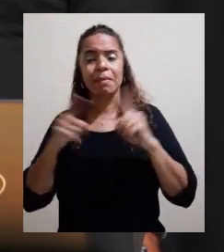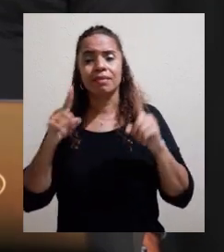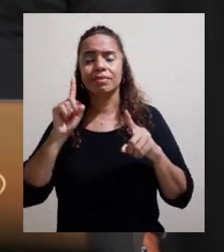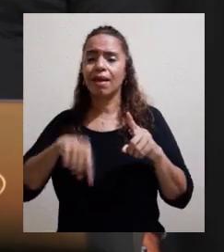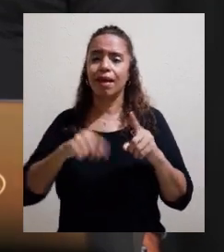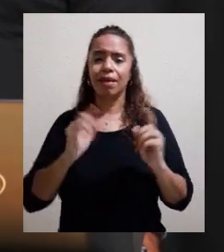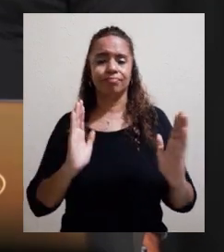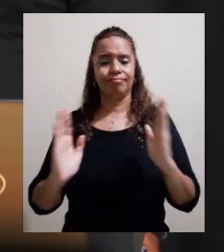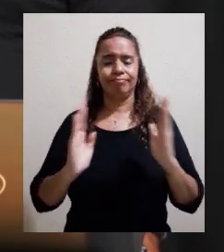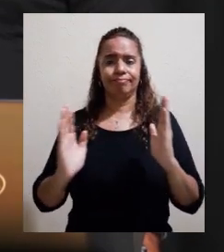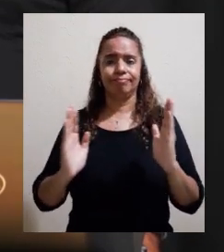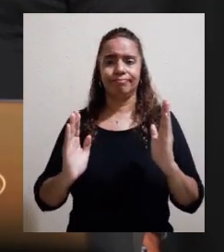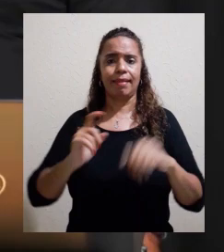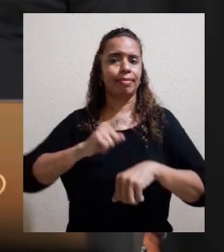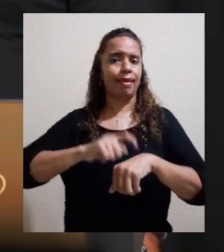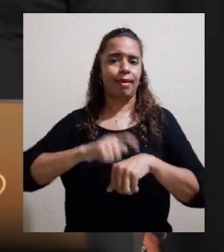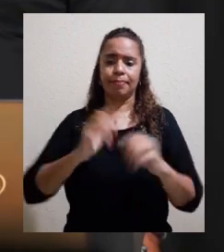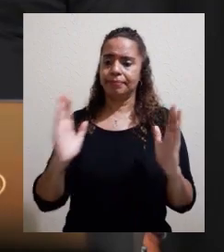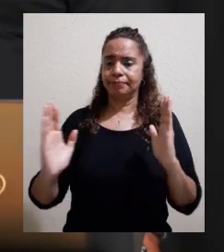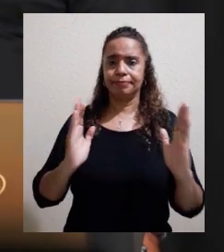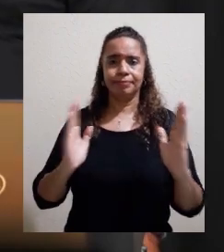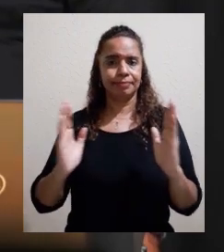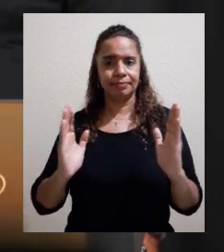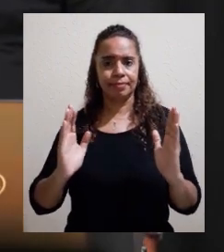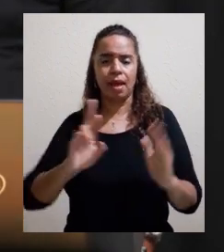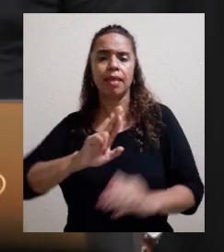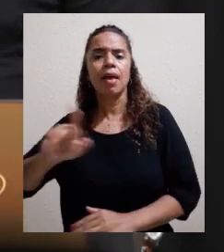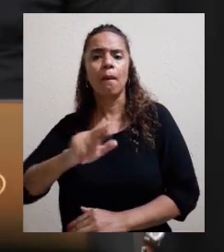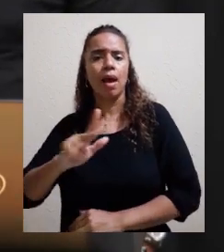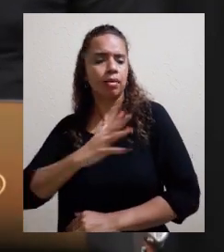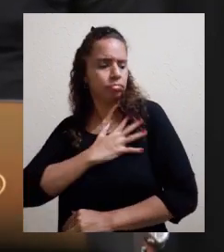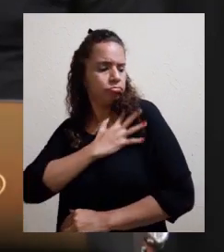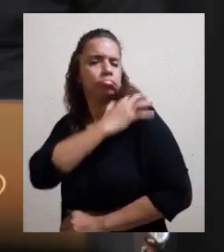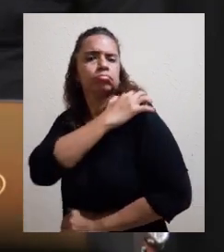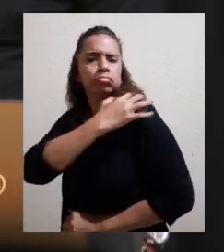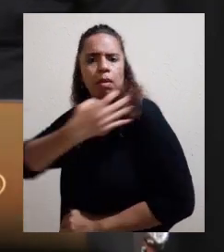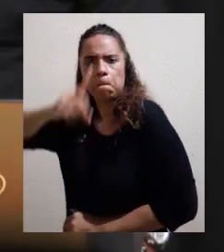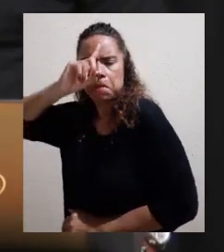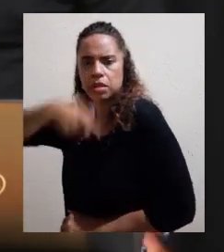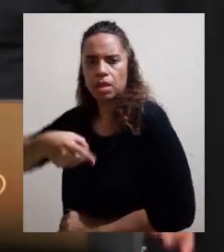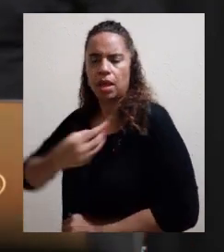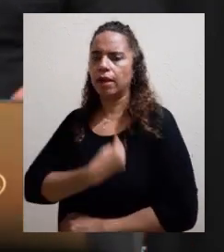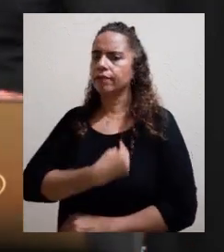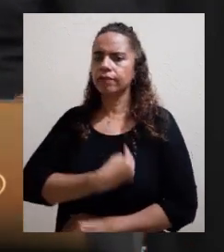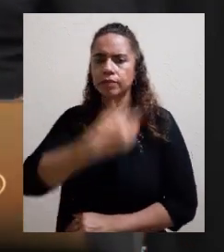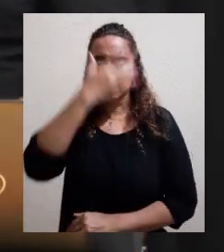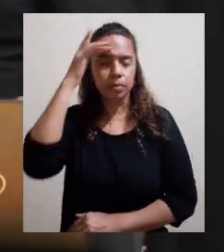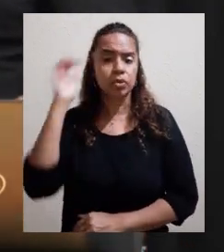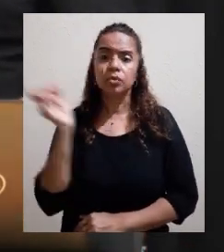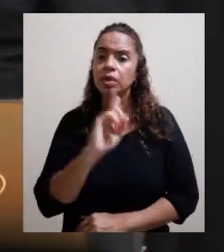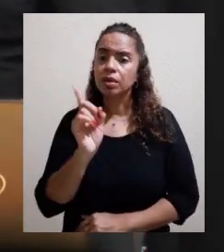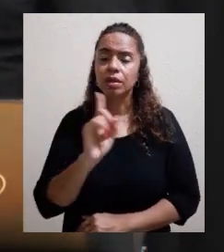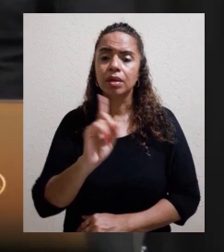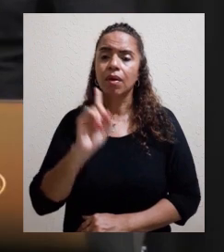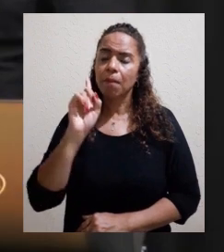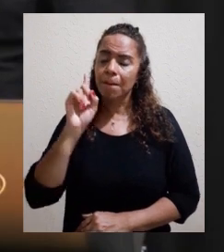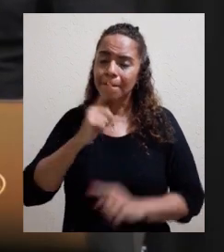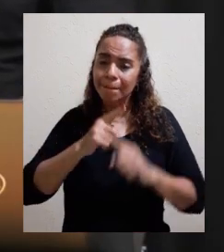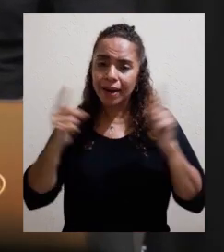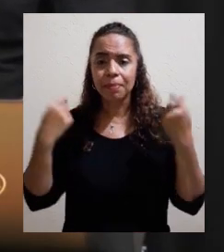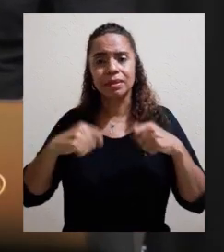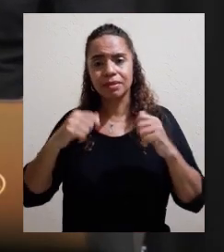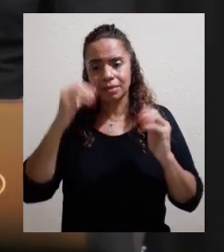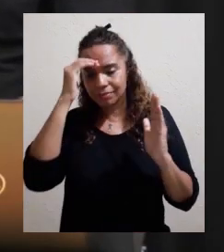né? Ninguém está falando em instaurar uma ditadura e passar a mandar na vida das pessoas. Mas